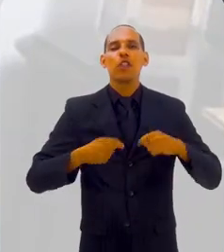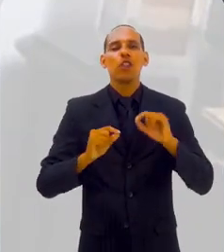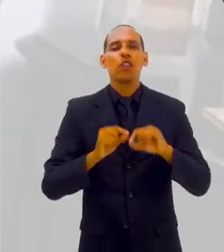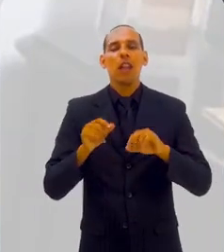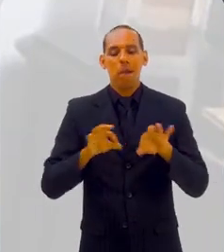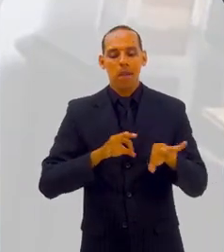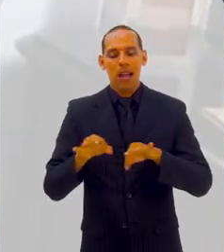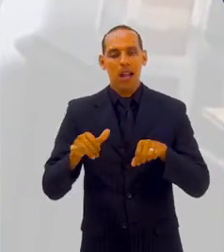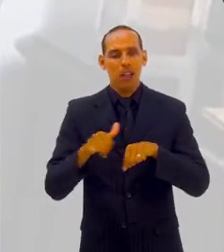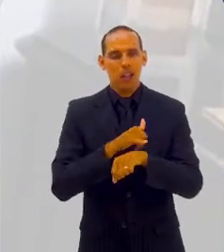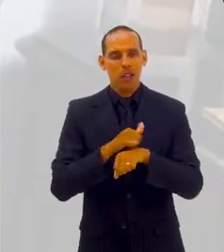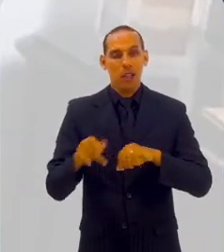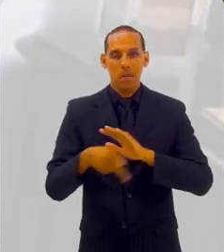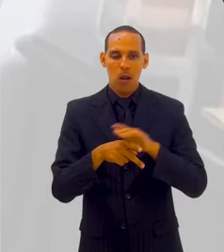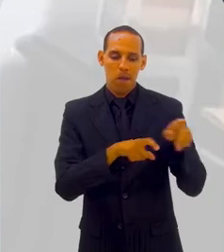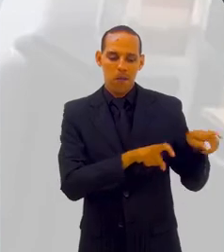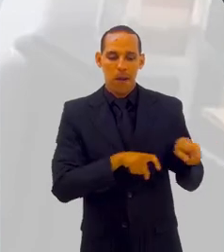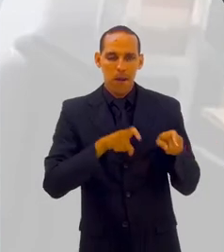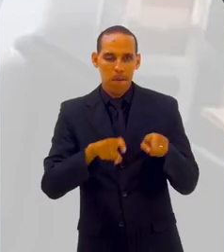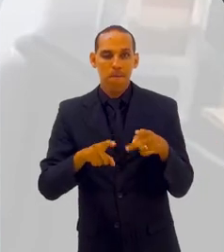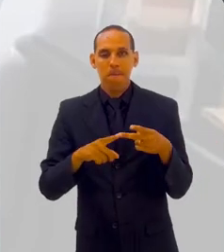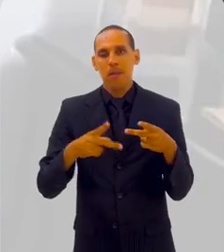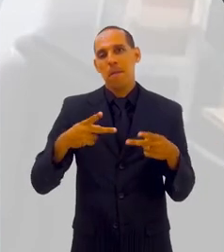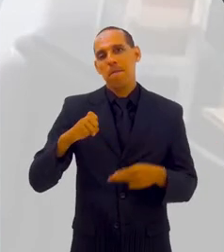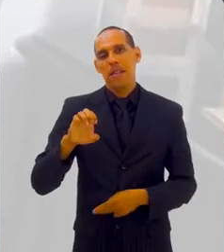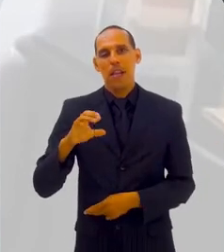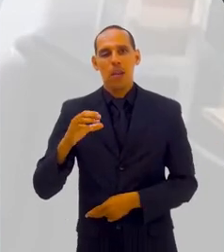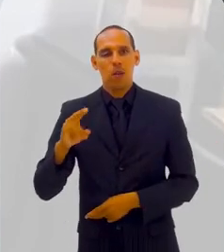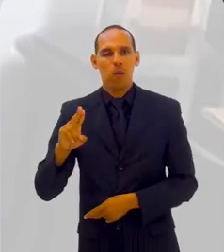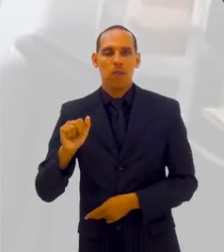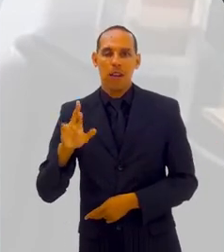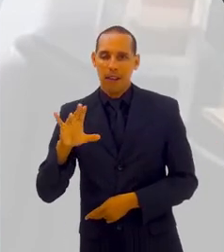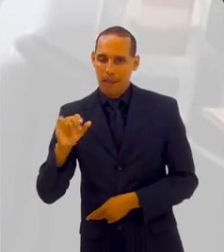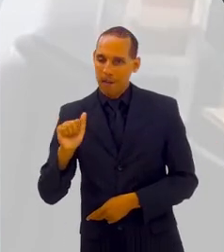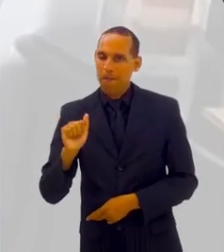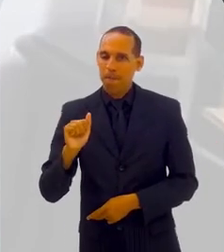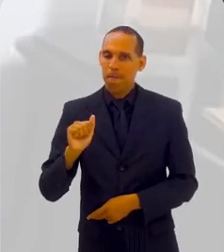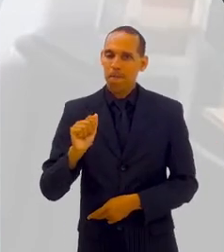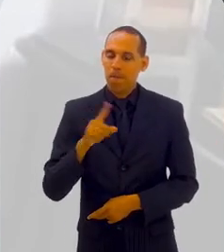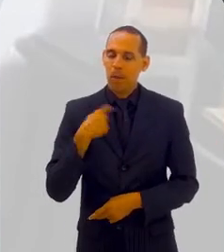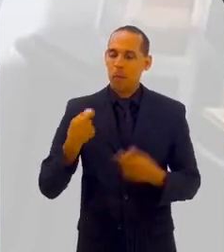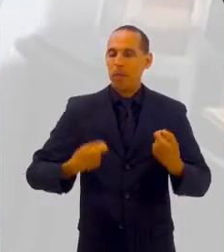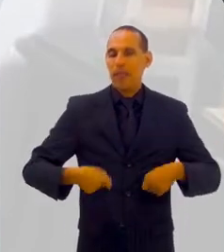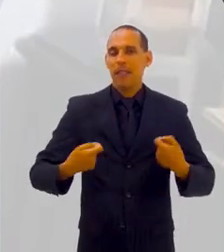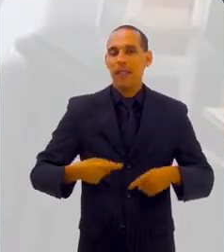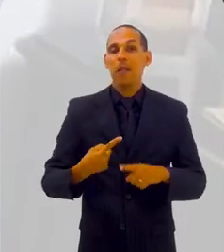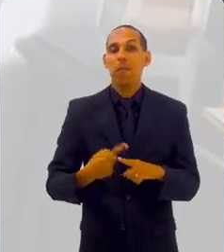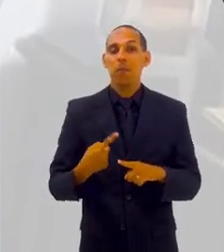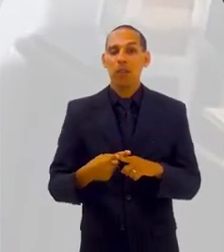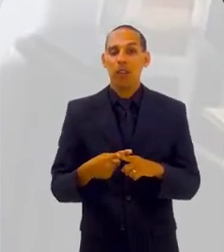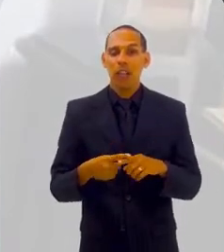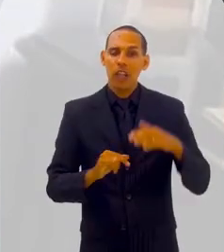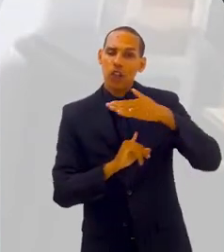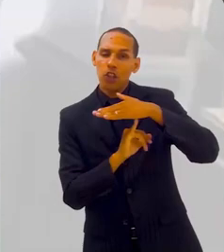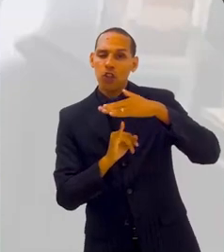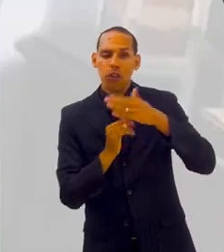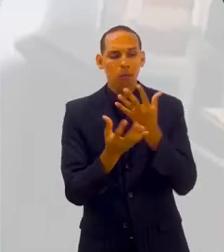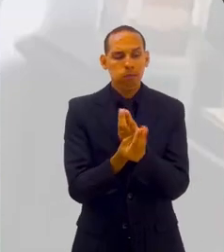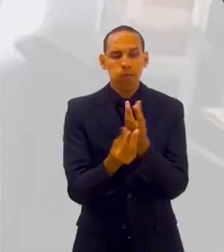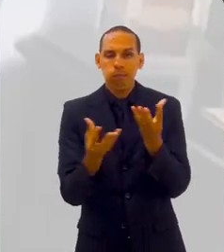um planejamento estratégico da agricultura e pecuária do Rio de Janeiro, sabe, a gestão disso. Nós temos